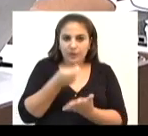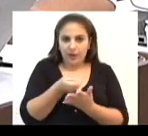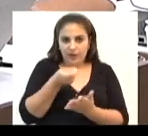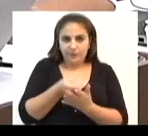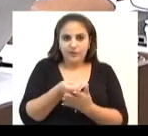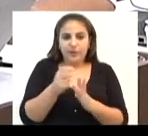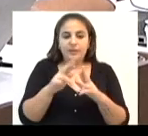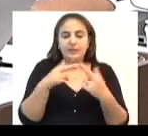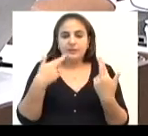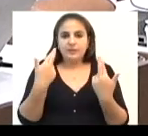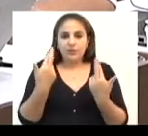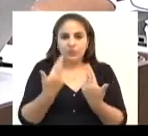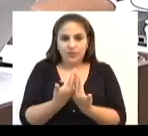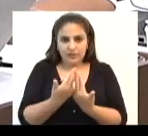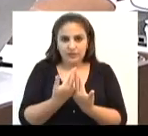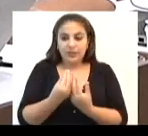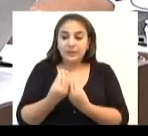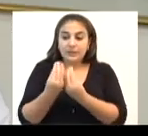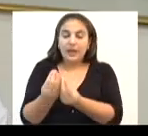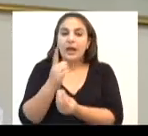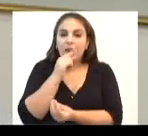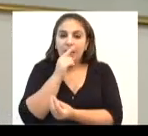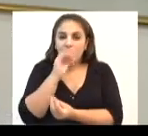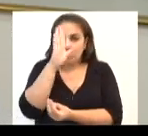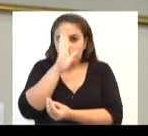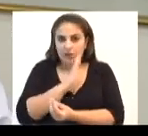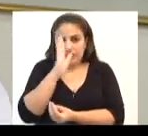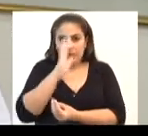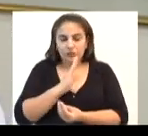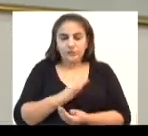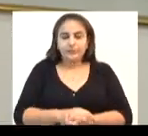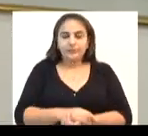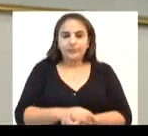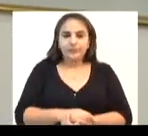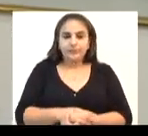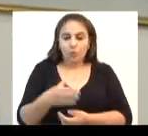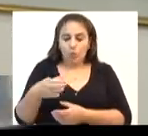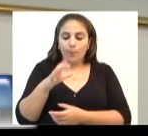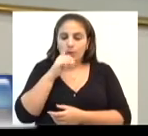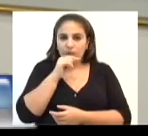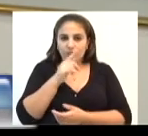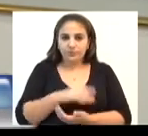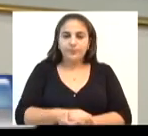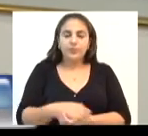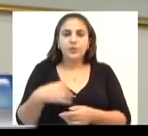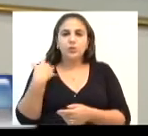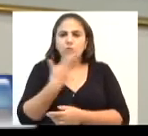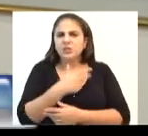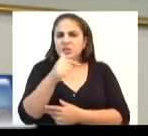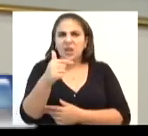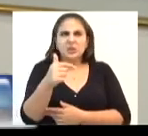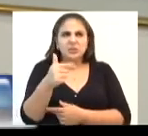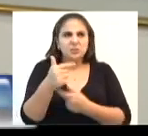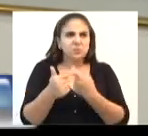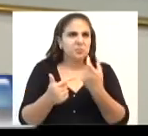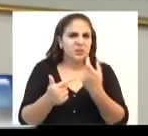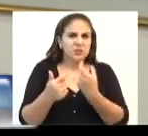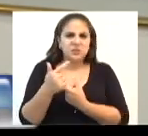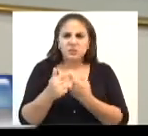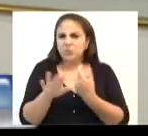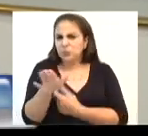água potável gratuitamente. Onde a gente tramitou aqui os últimos 6, 7 meses do ano